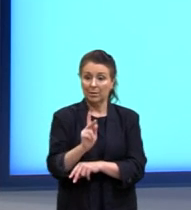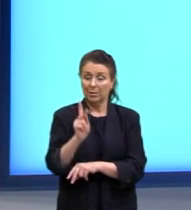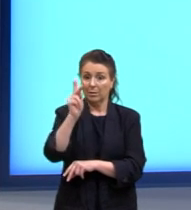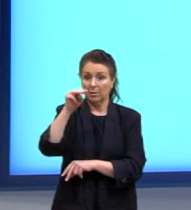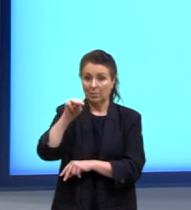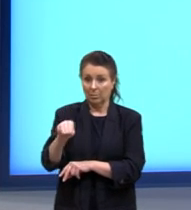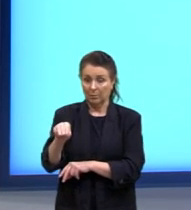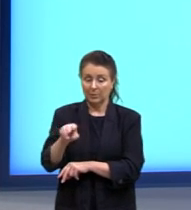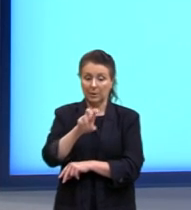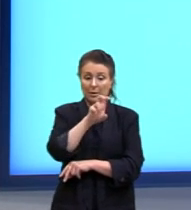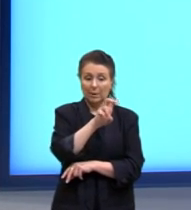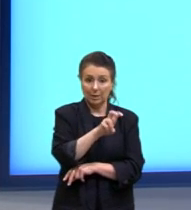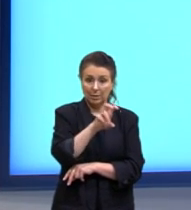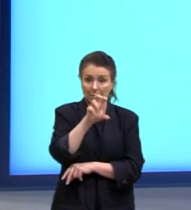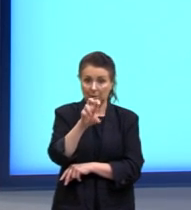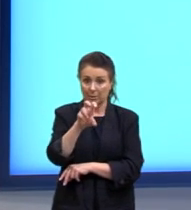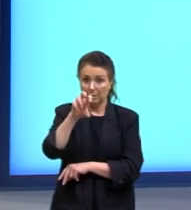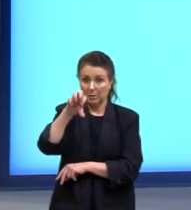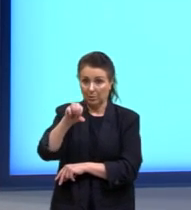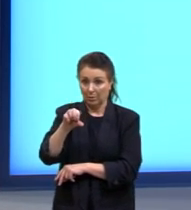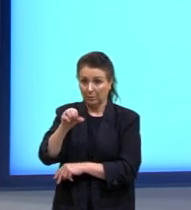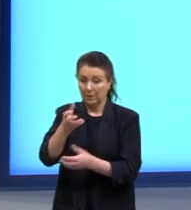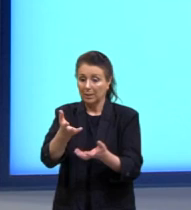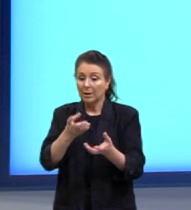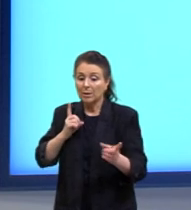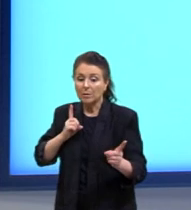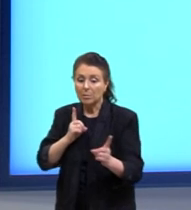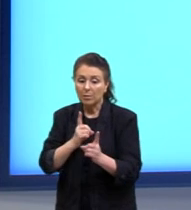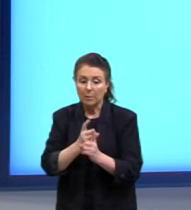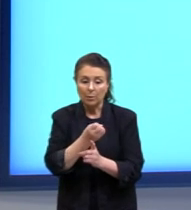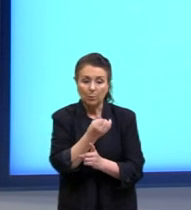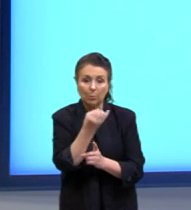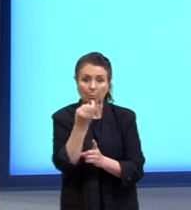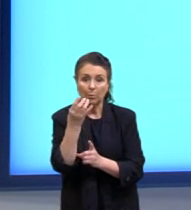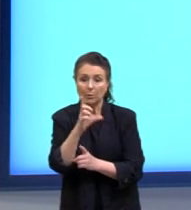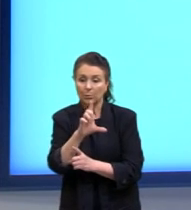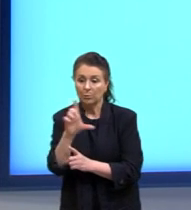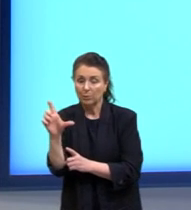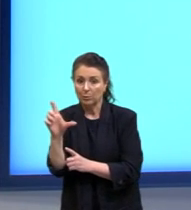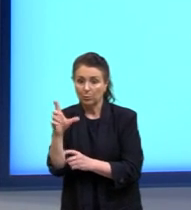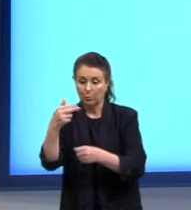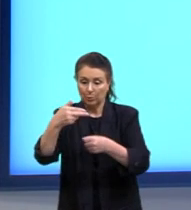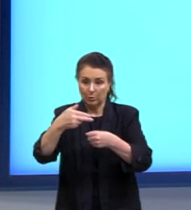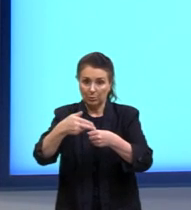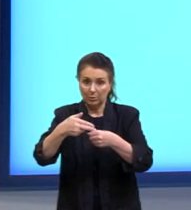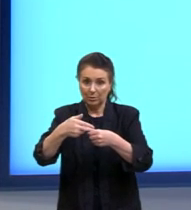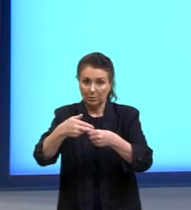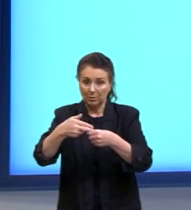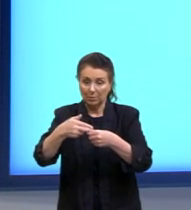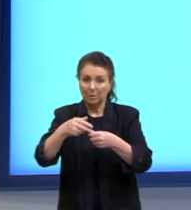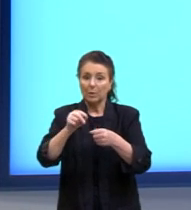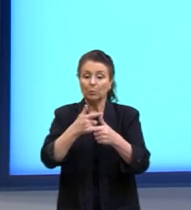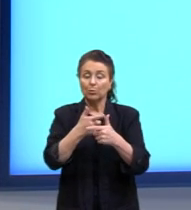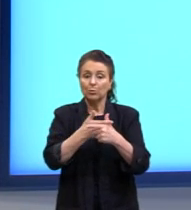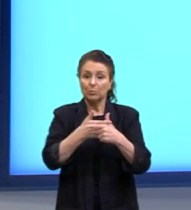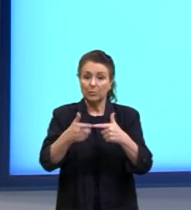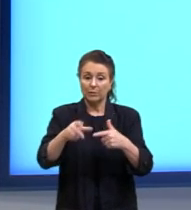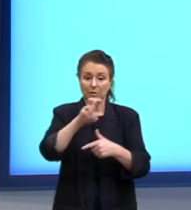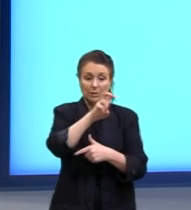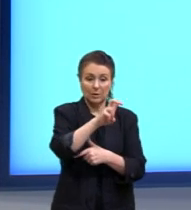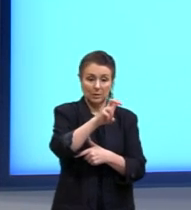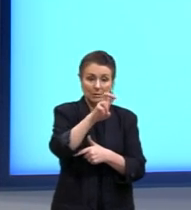559 km e quero descobrir quantos litros de gasolina corresponde nós vamos dividir